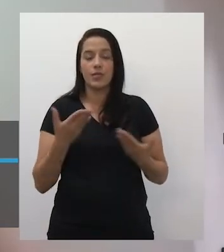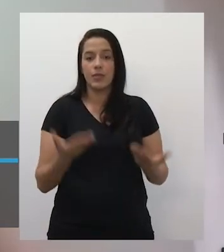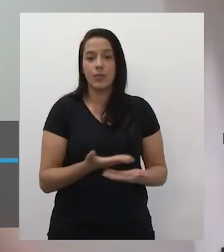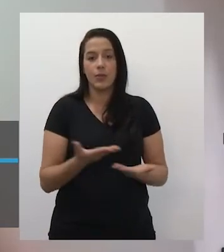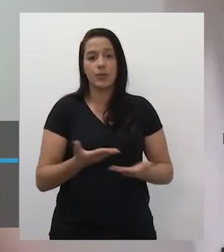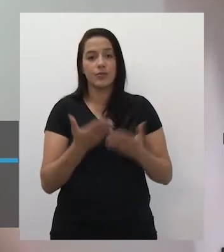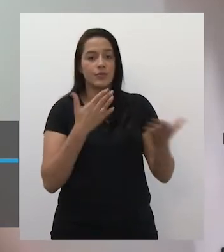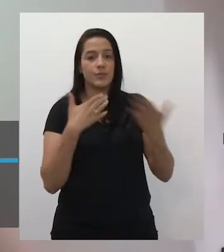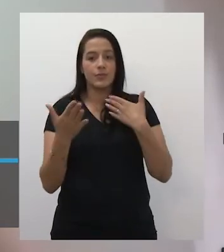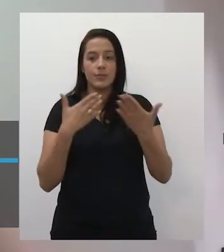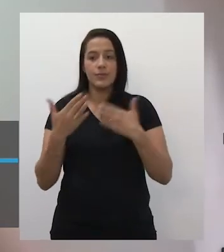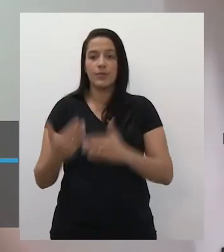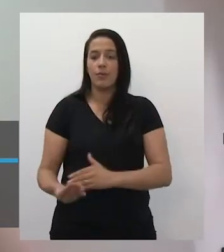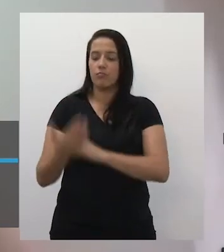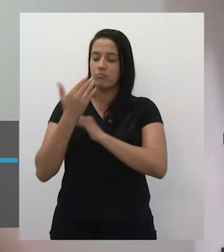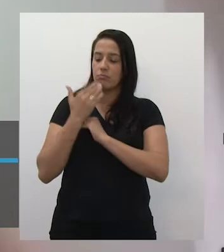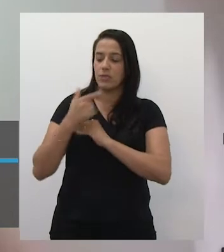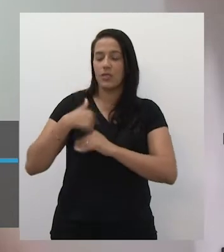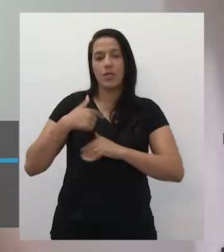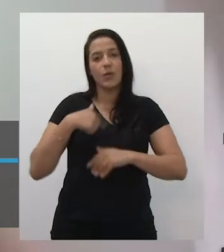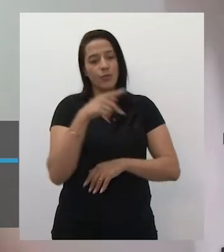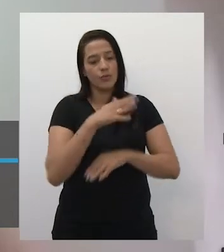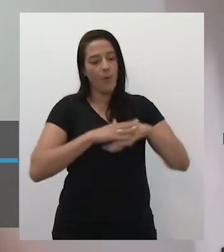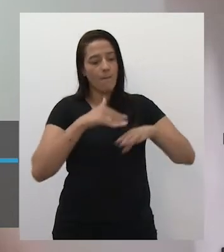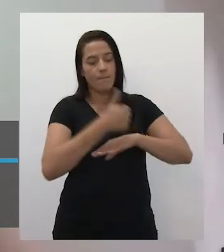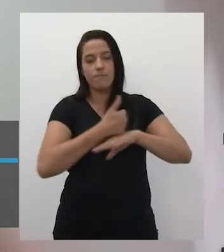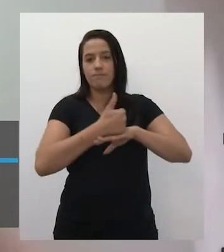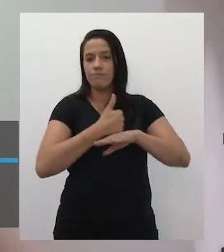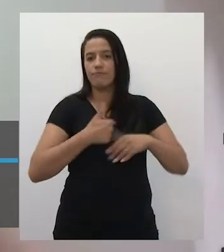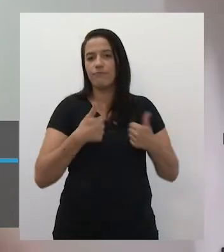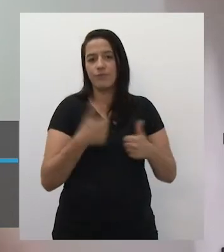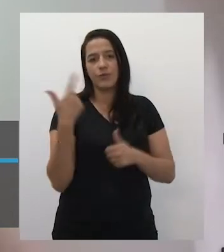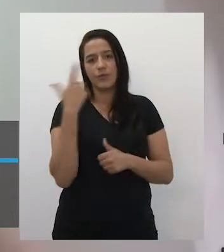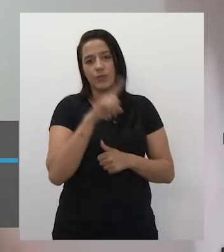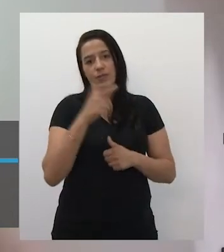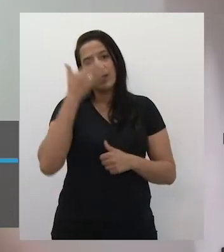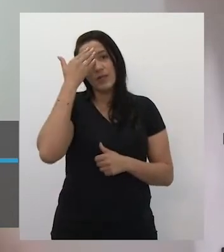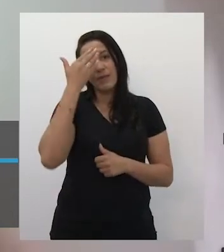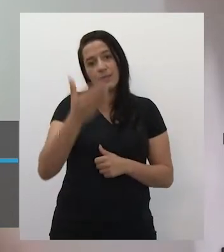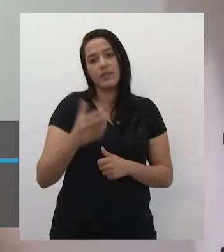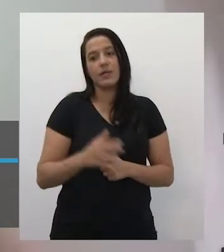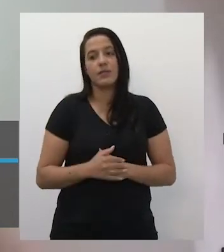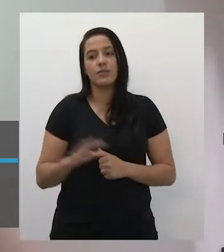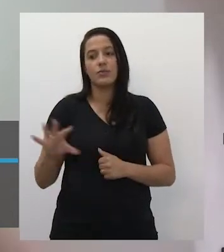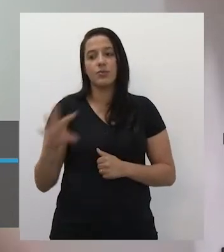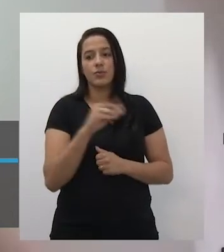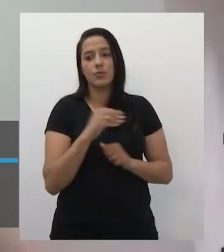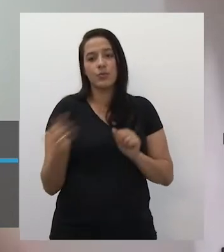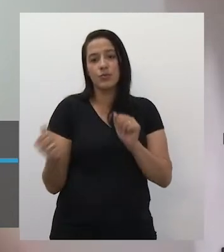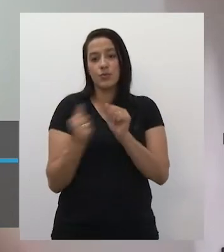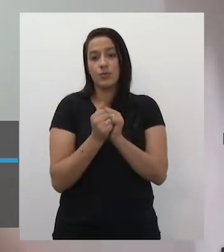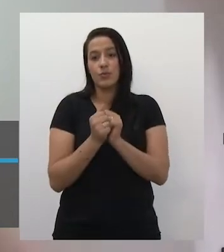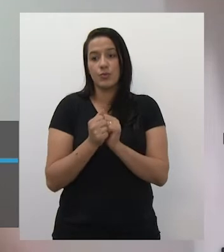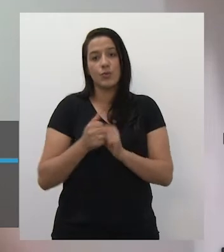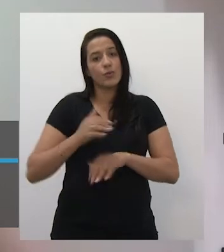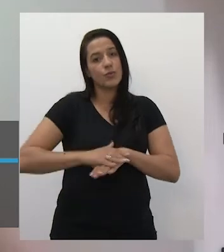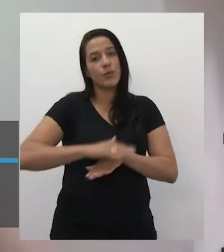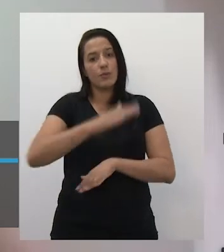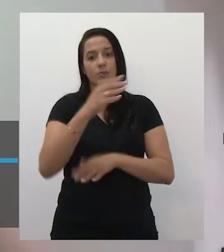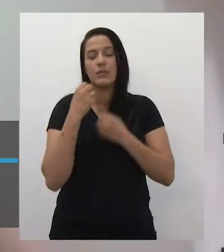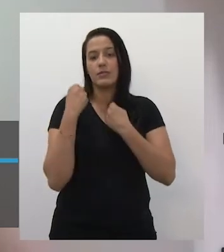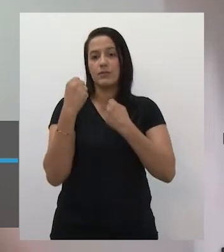que posso melhorar, não só profissionalmente, mas também como pessoa, pois acredito que, assim como os nossos alunos,